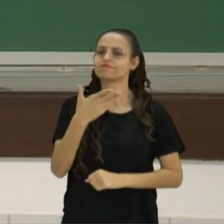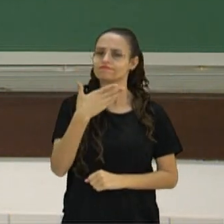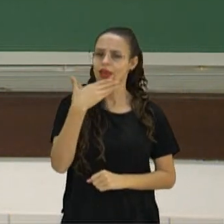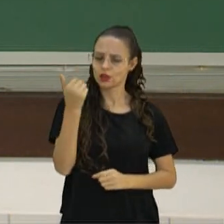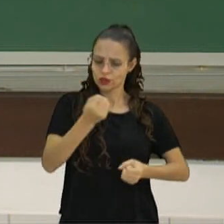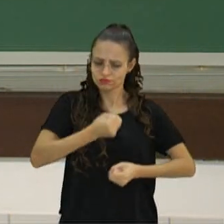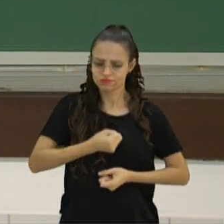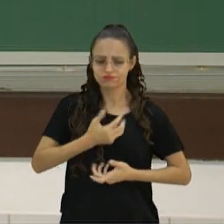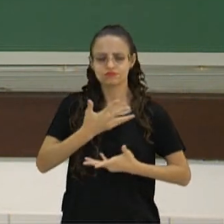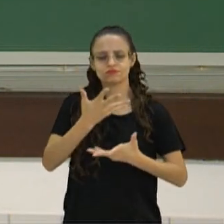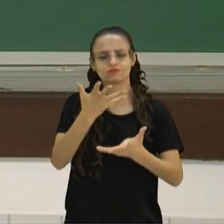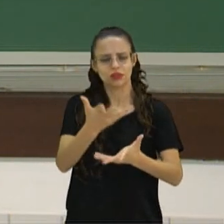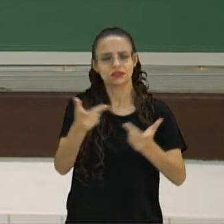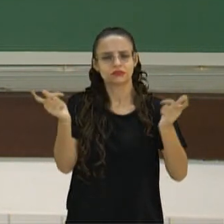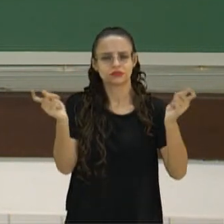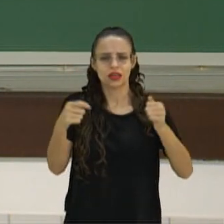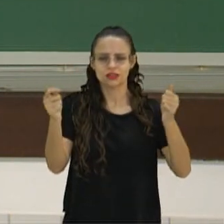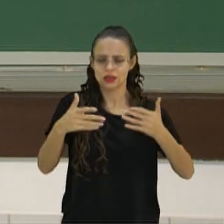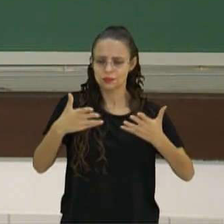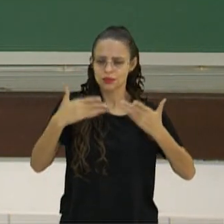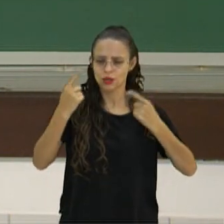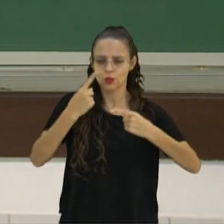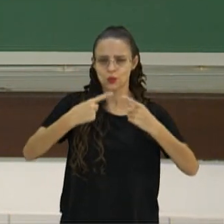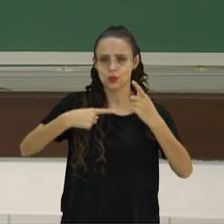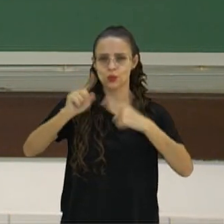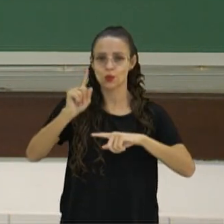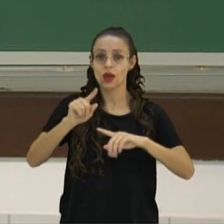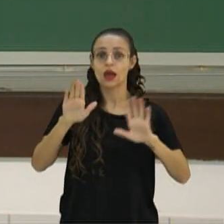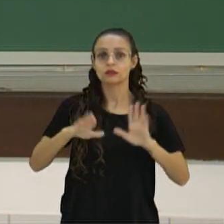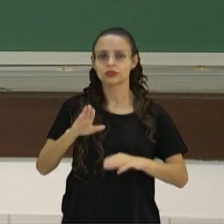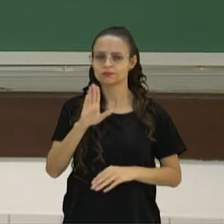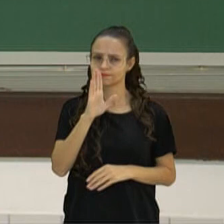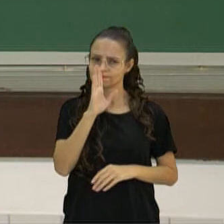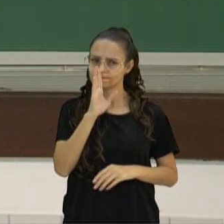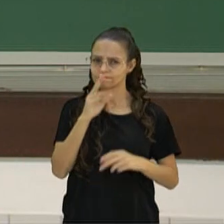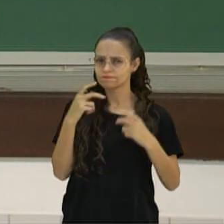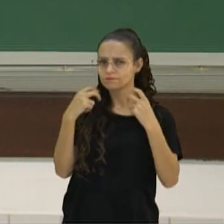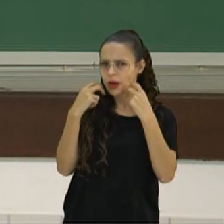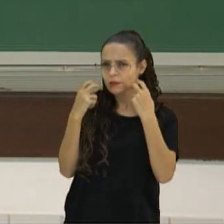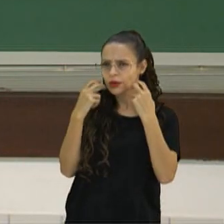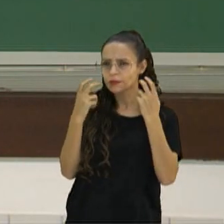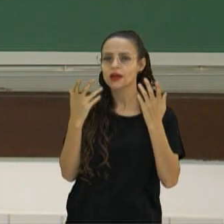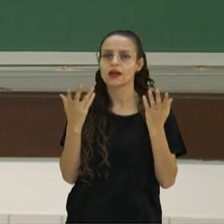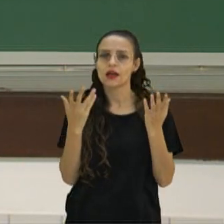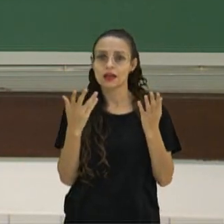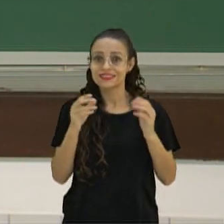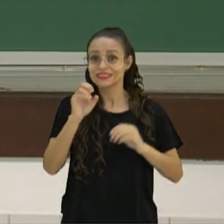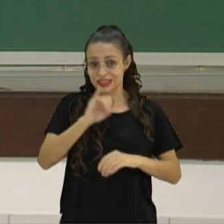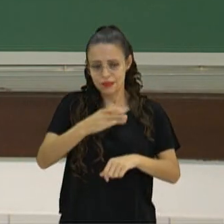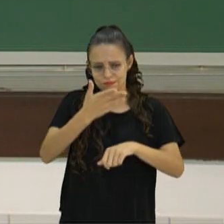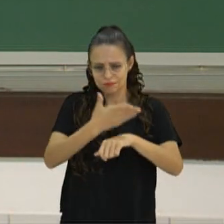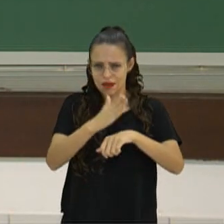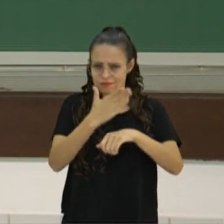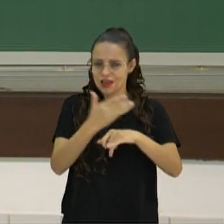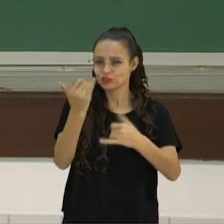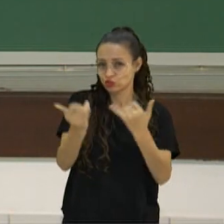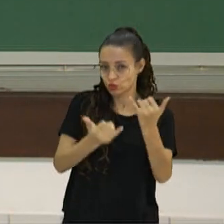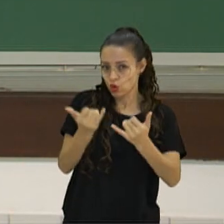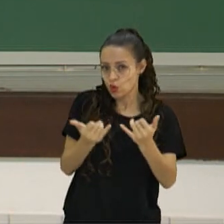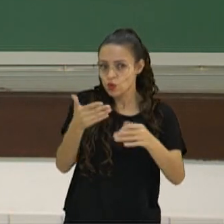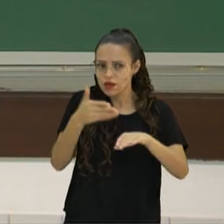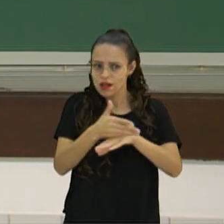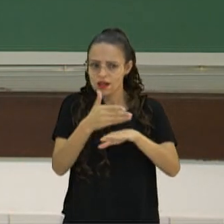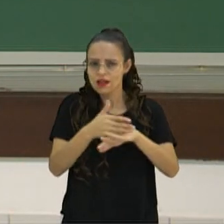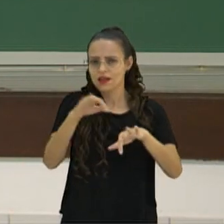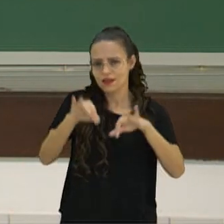ali a sua situação, né? Às vezes é inibida em determinada situação com a prática, né, a participação